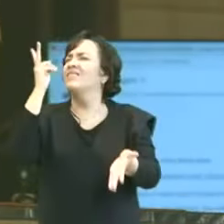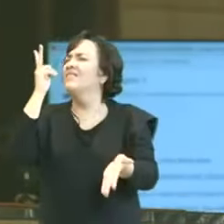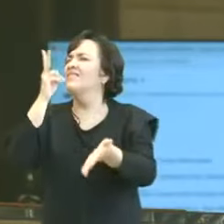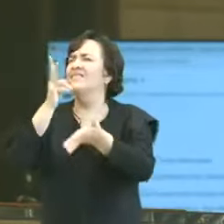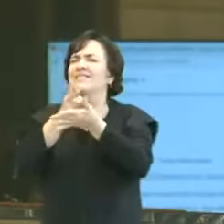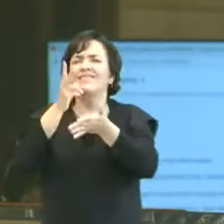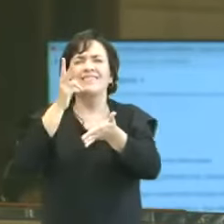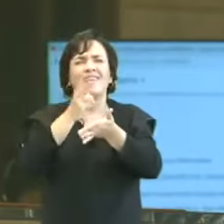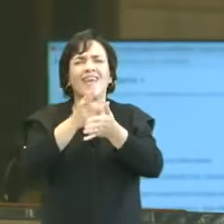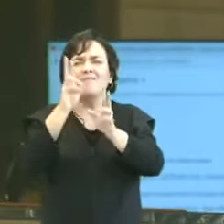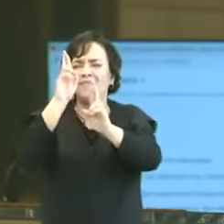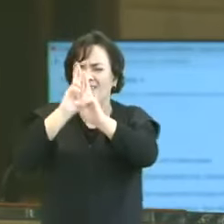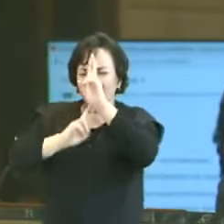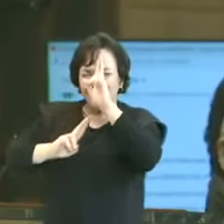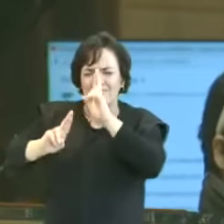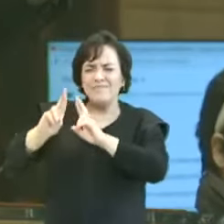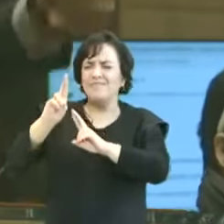continuamente,